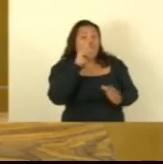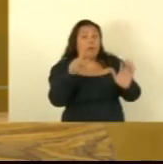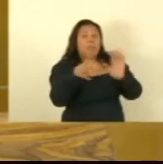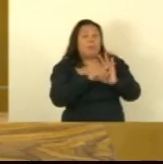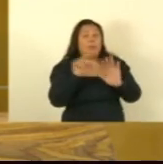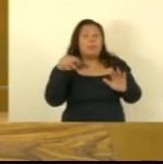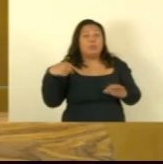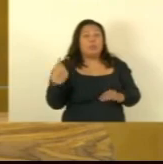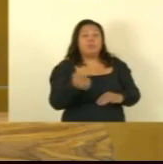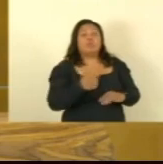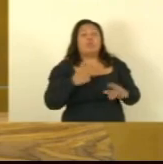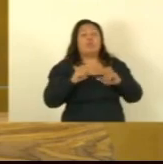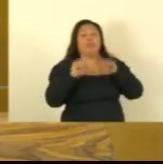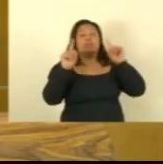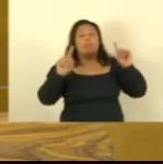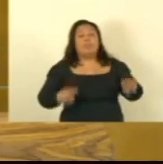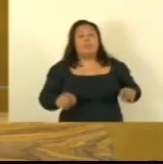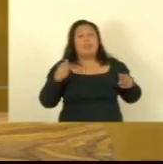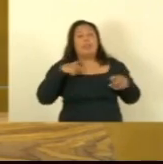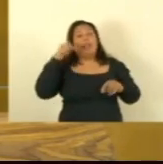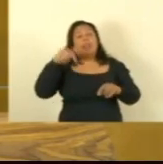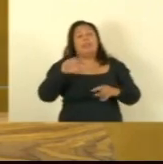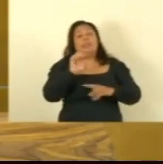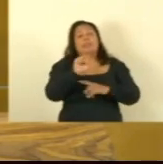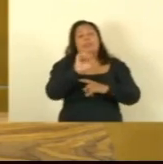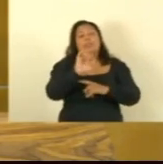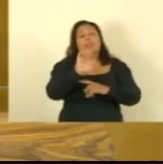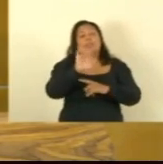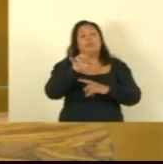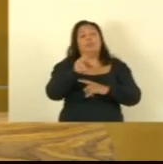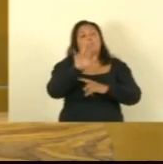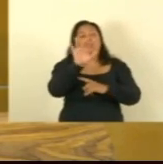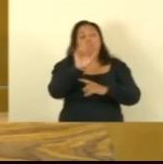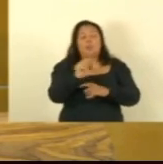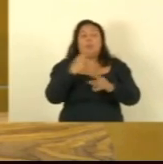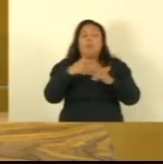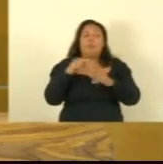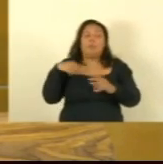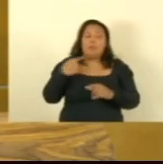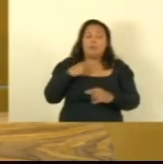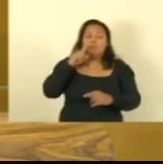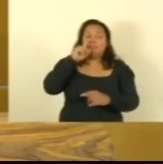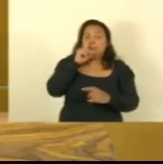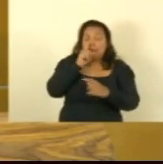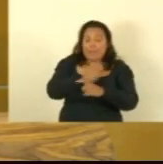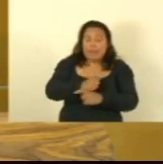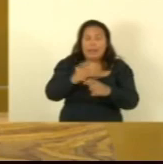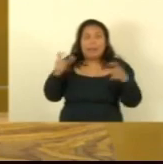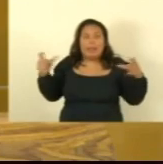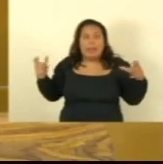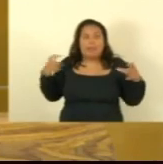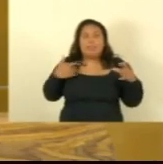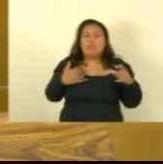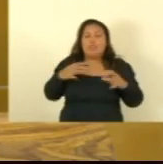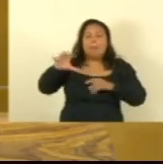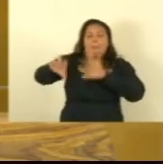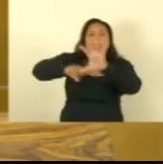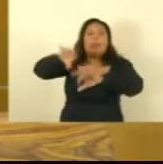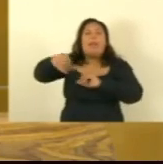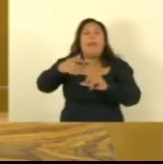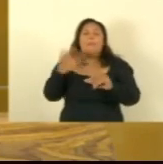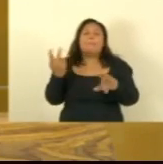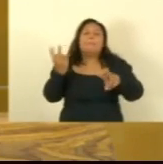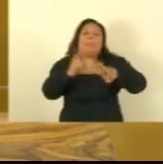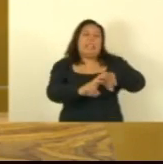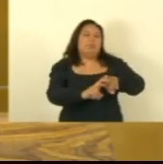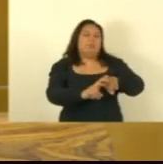dos nossos servidores da Sejus, porque nós temos um risco muito grande de um resgate de presos. Esse